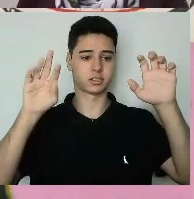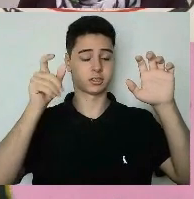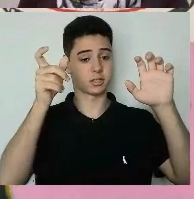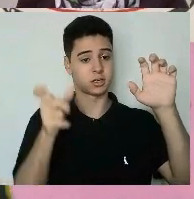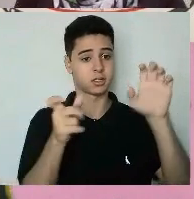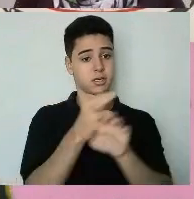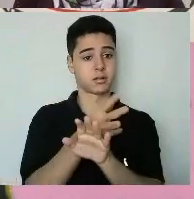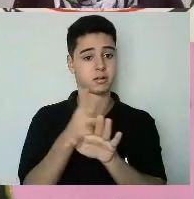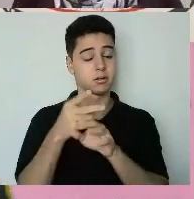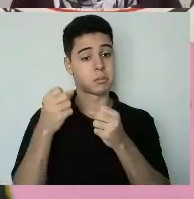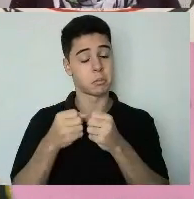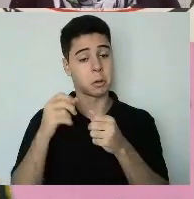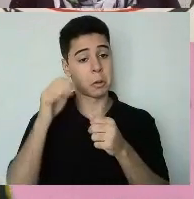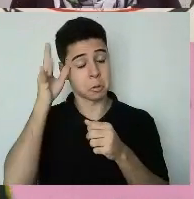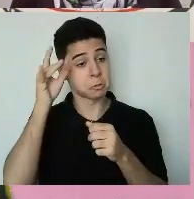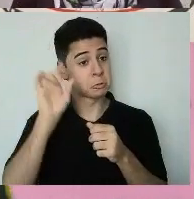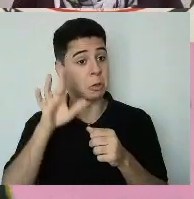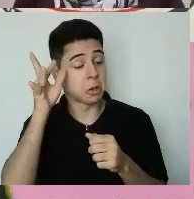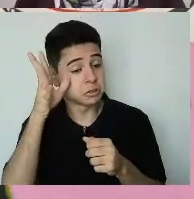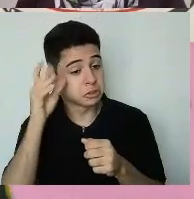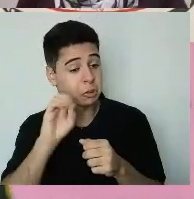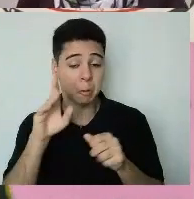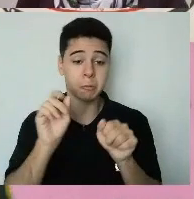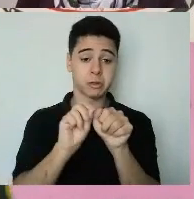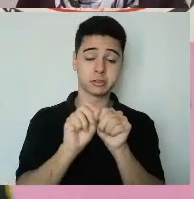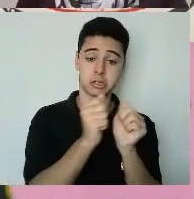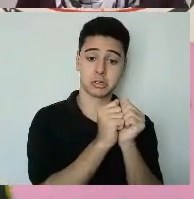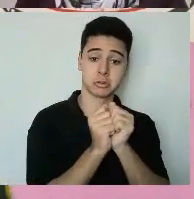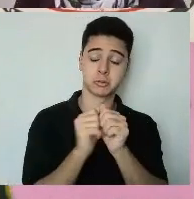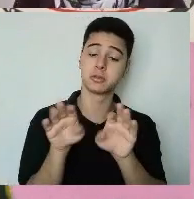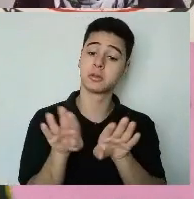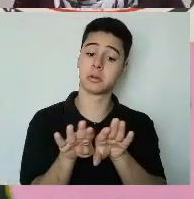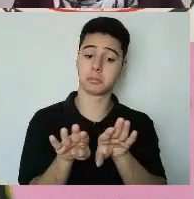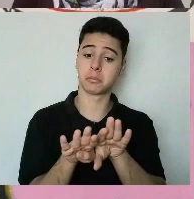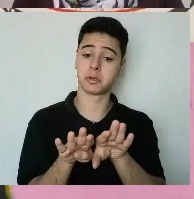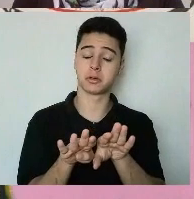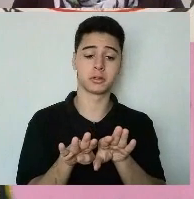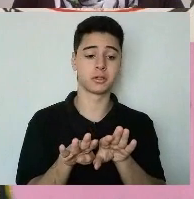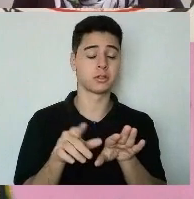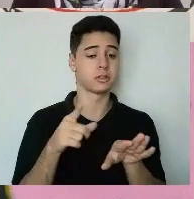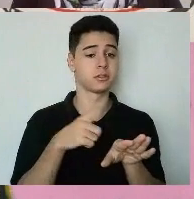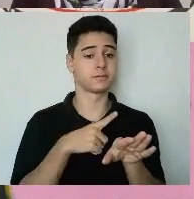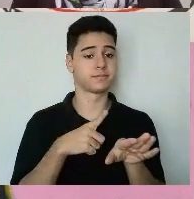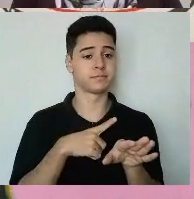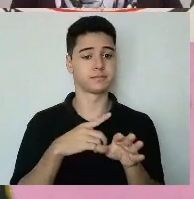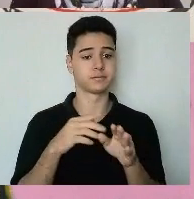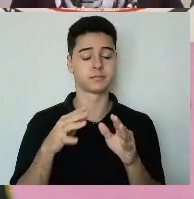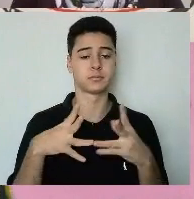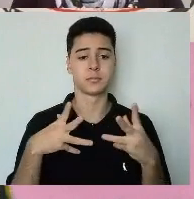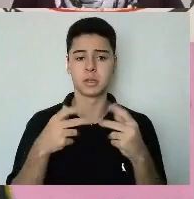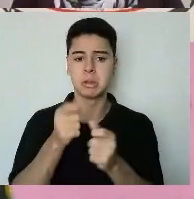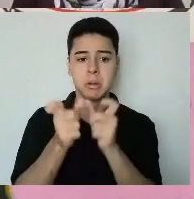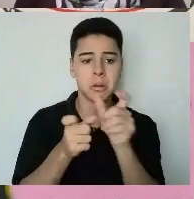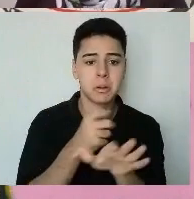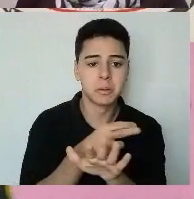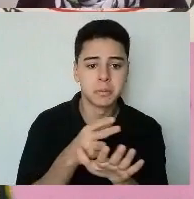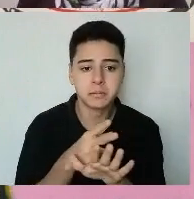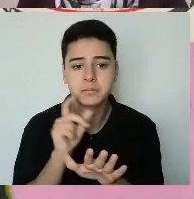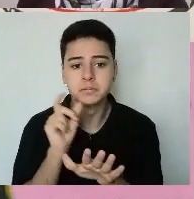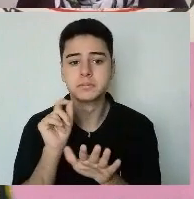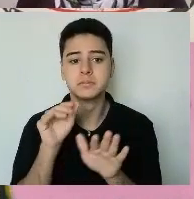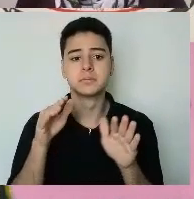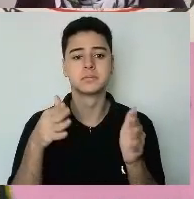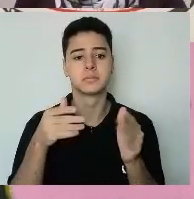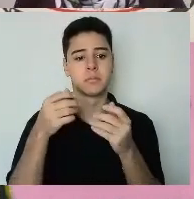também passivo ou ativo, assim como nas performances, né? Porque você tem performances de body art. A performance também